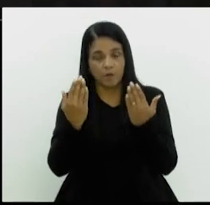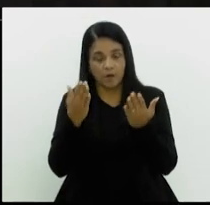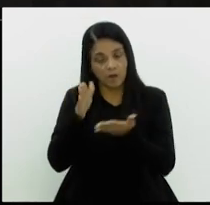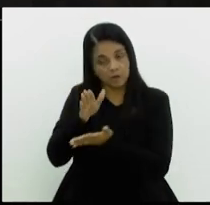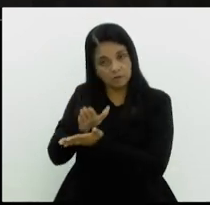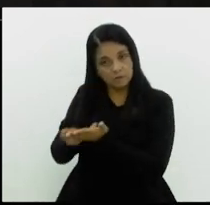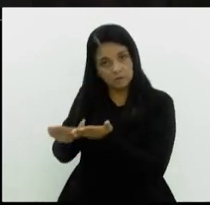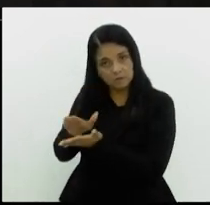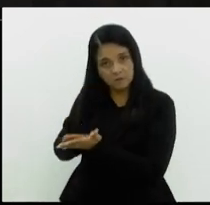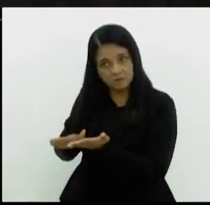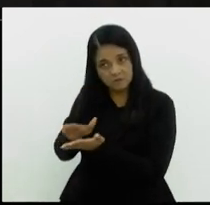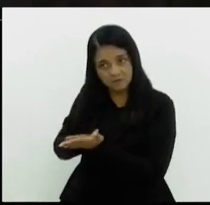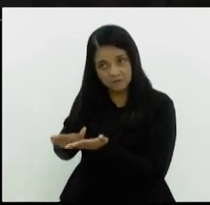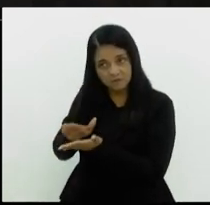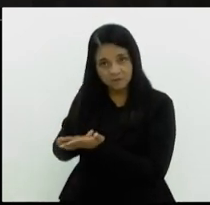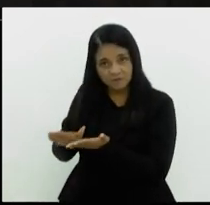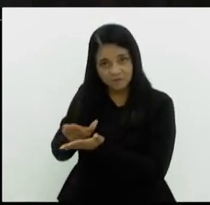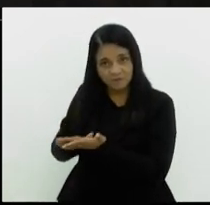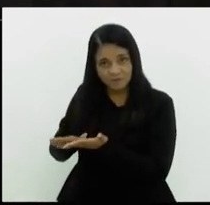despesas.